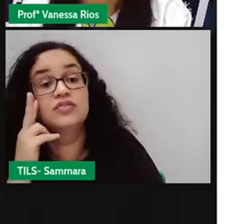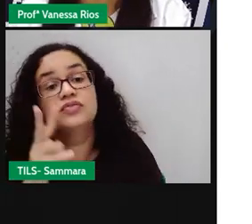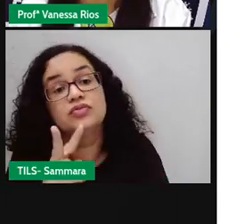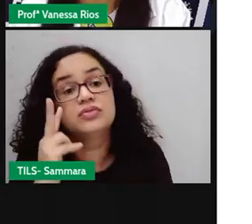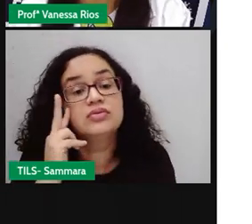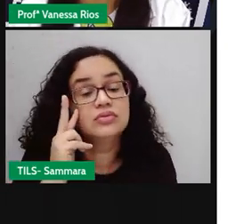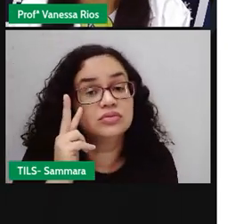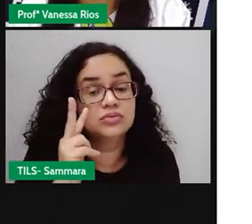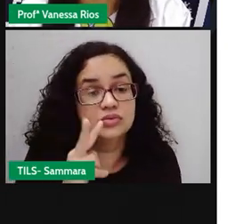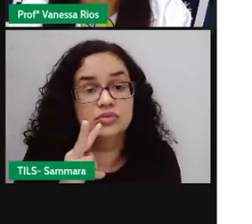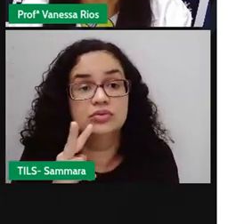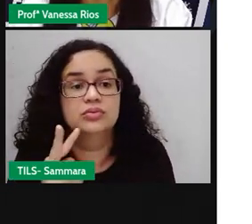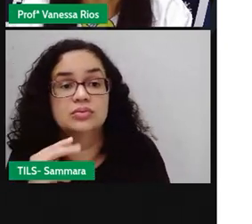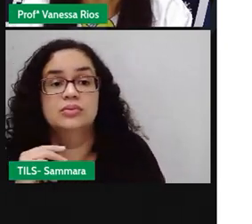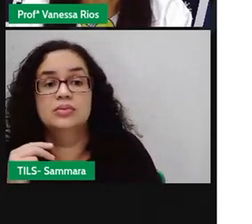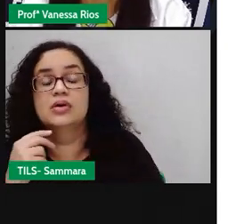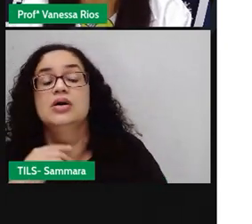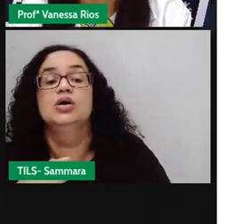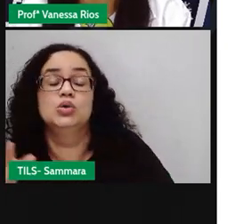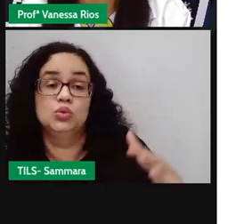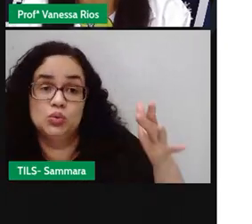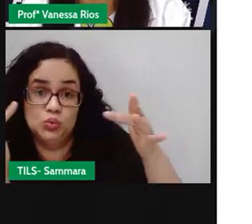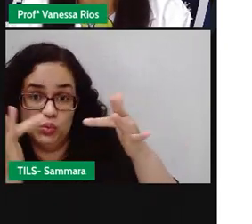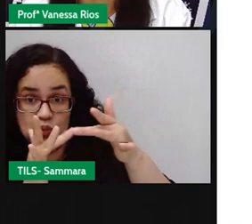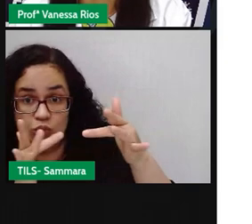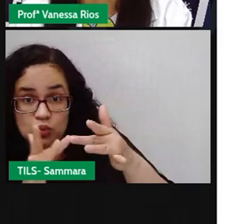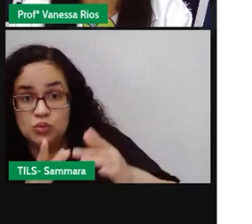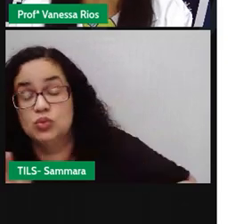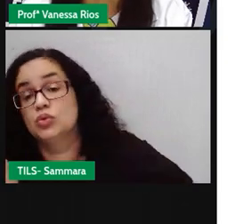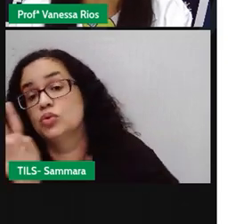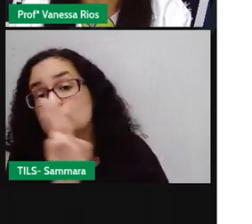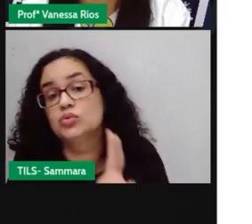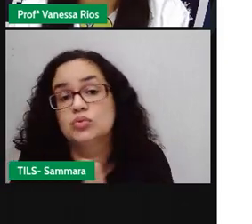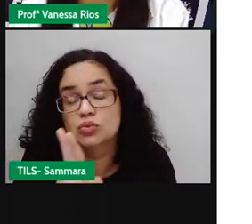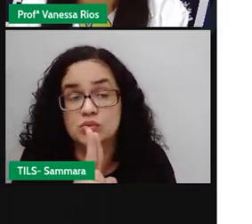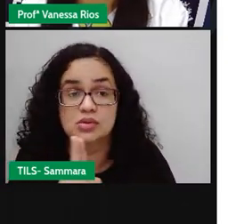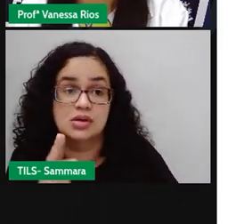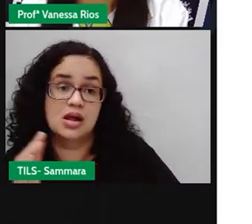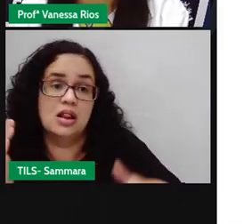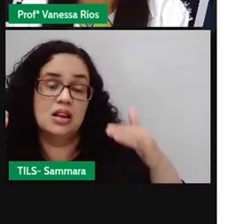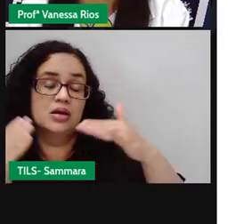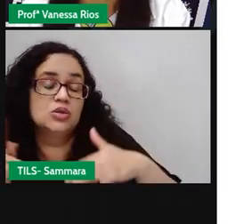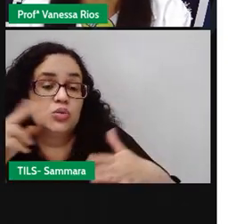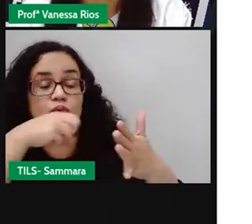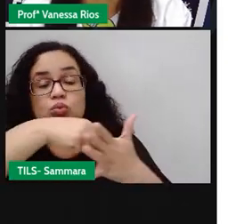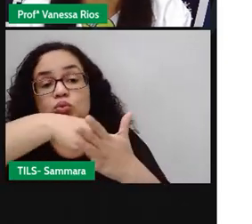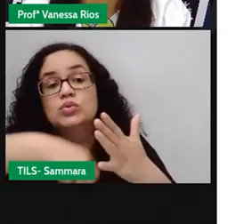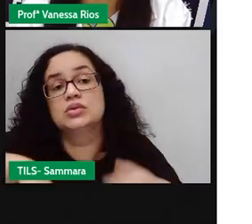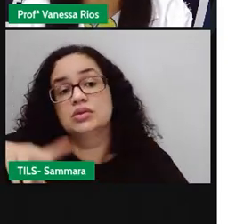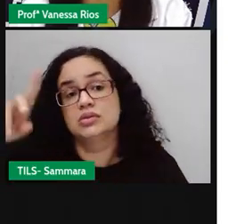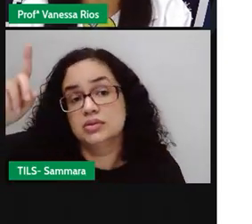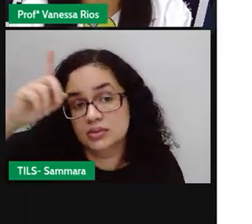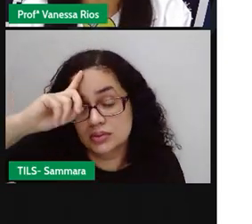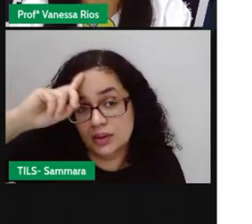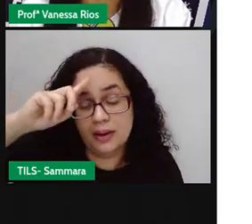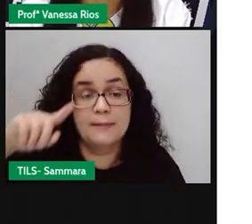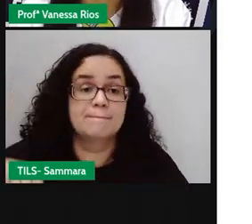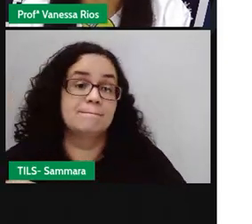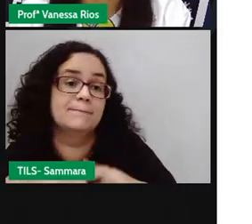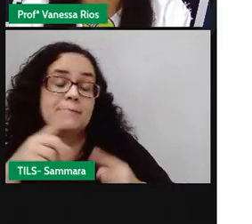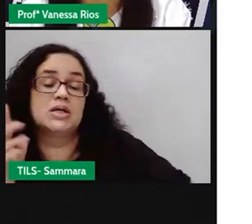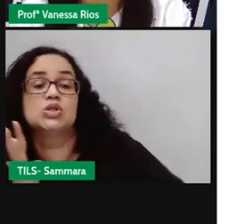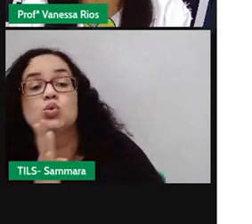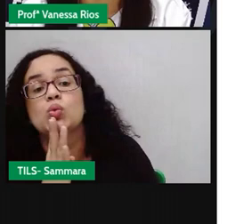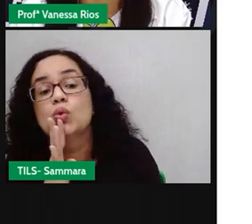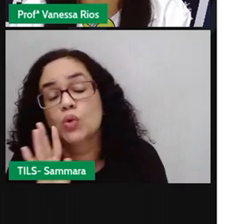viram, né? Já tiveram contato, seja usando na casa, em alguma atividade do dia a dia, mas já